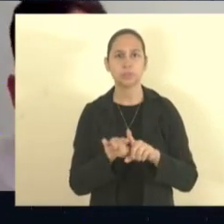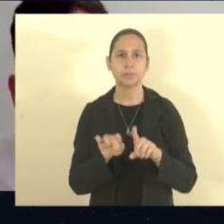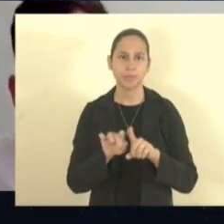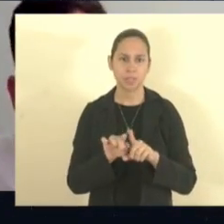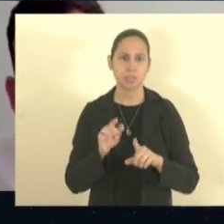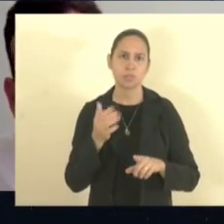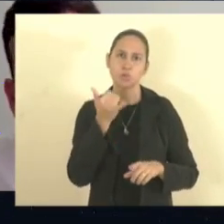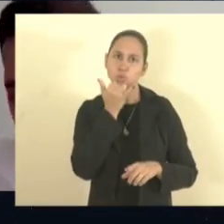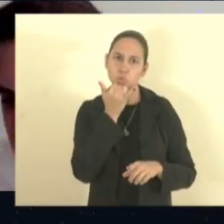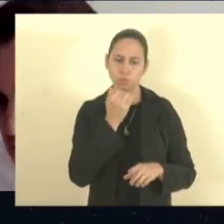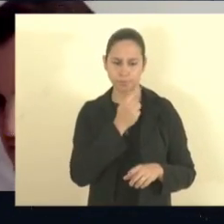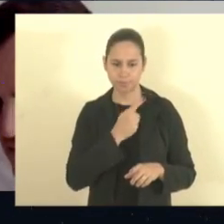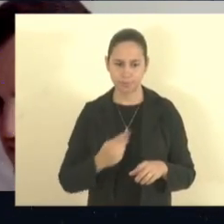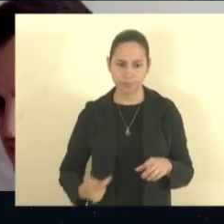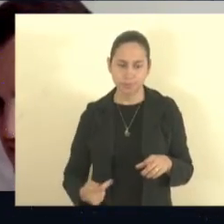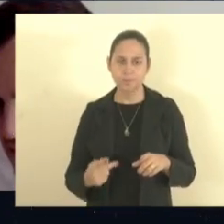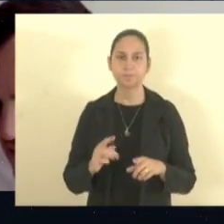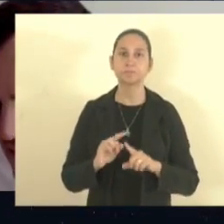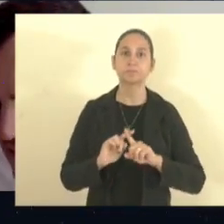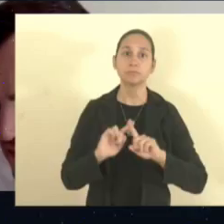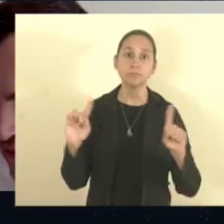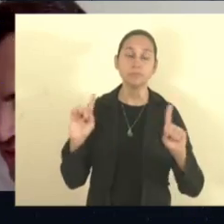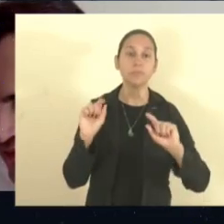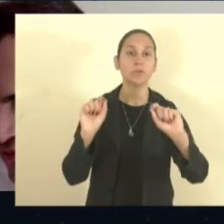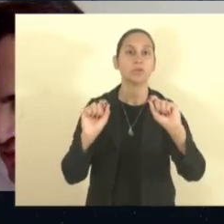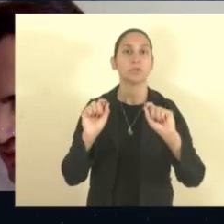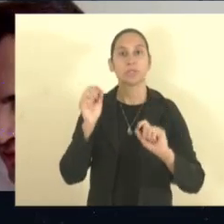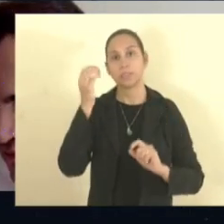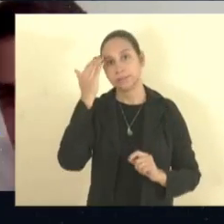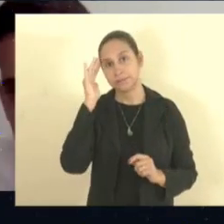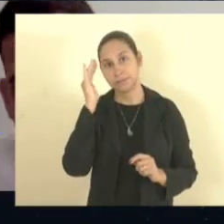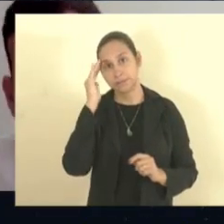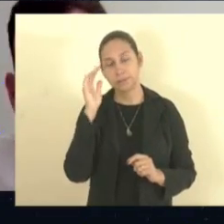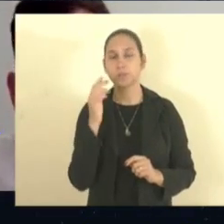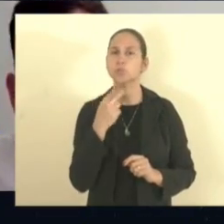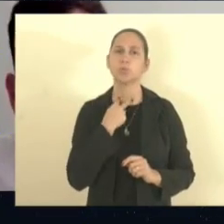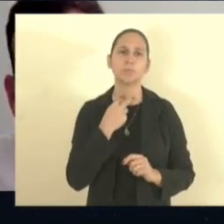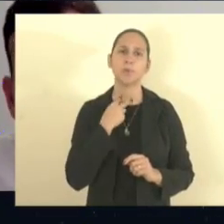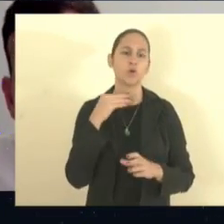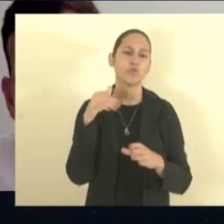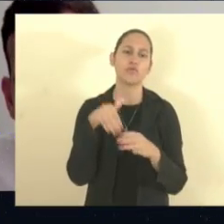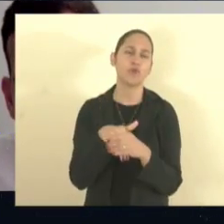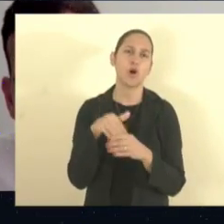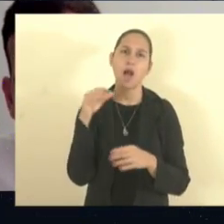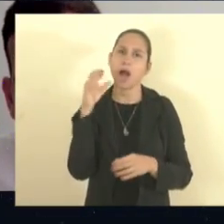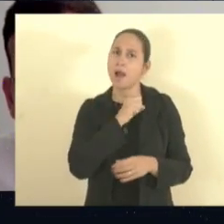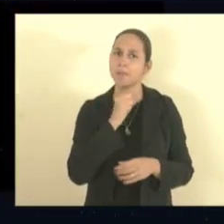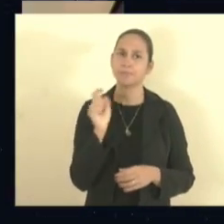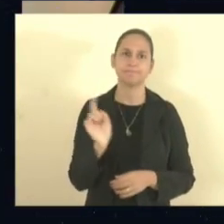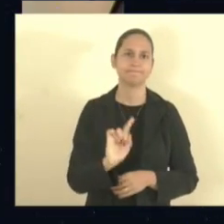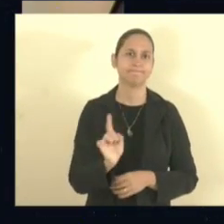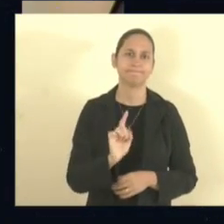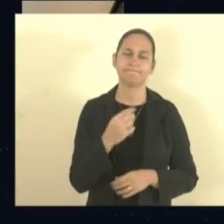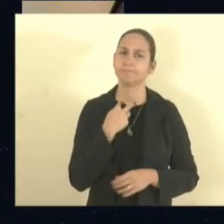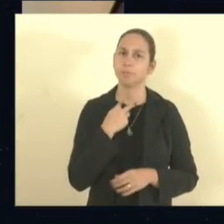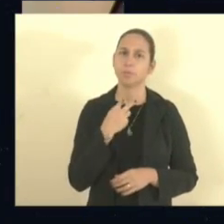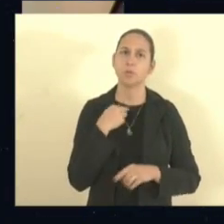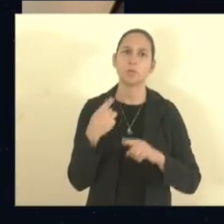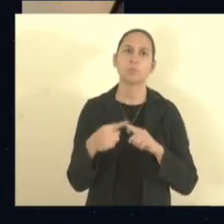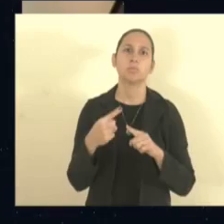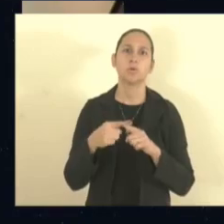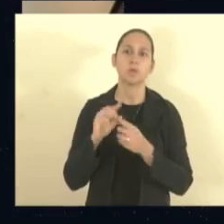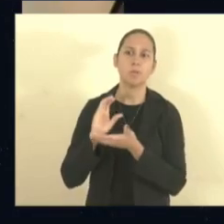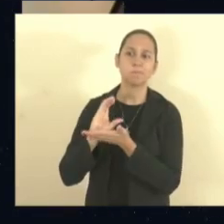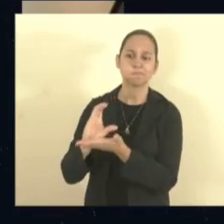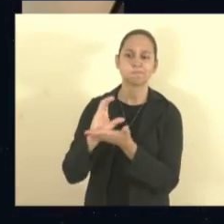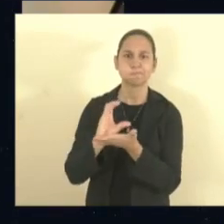dessa forma, mas que nós entendemos que não deveria ser votado dessa forma, principalmente com o volume de recursos